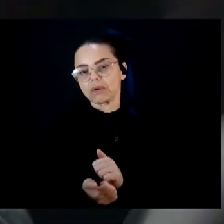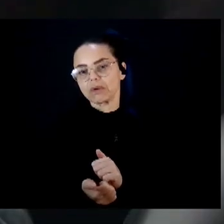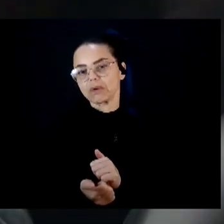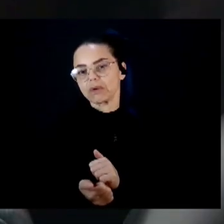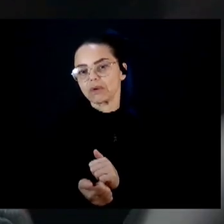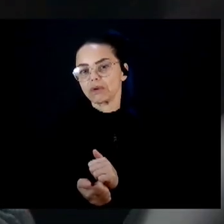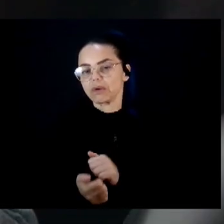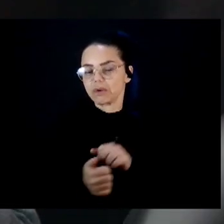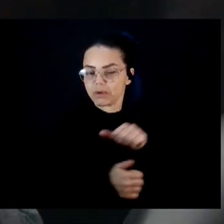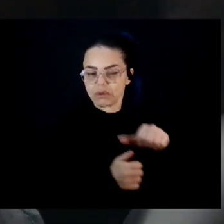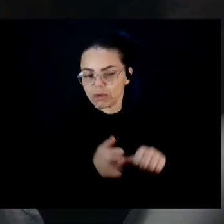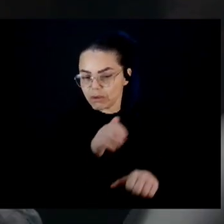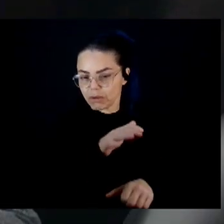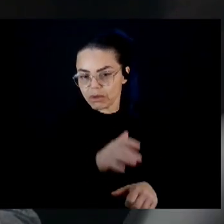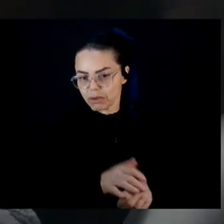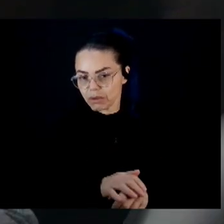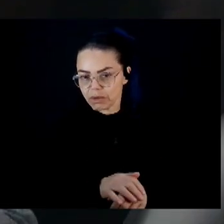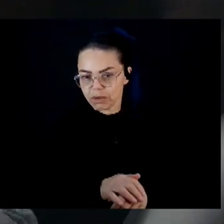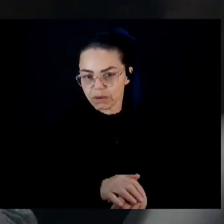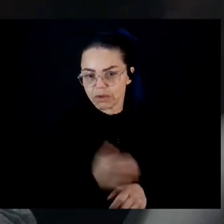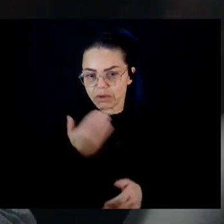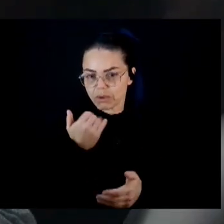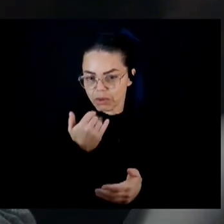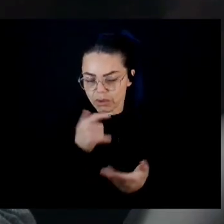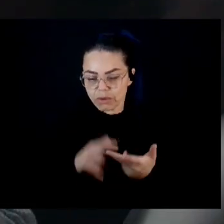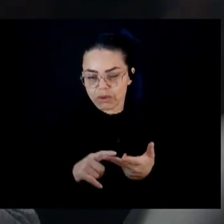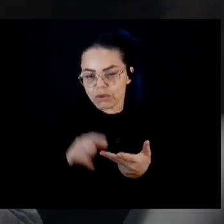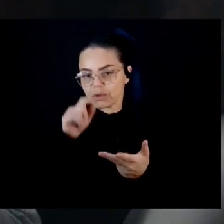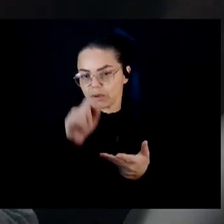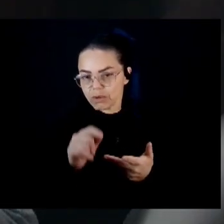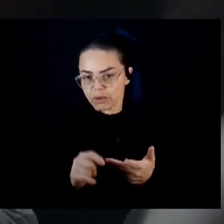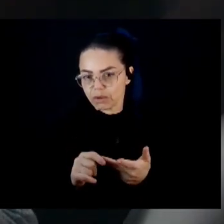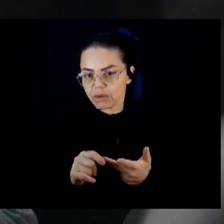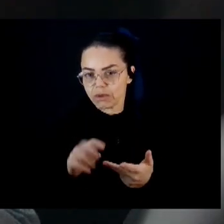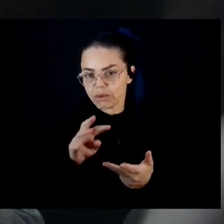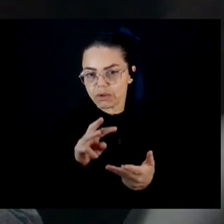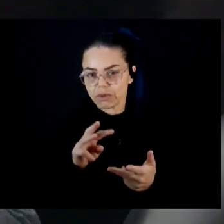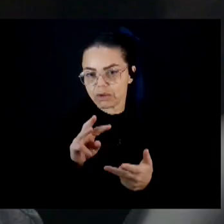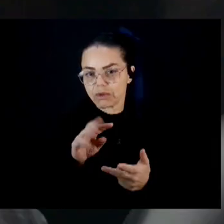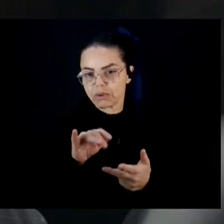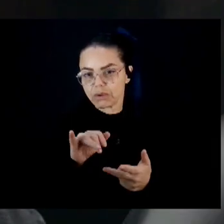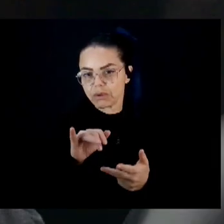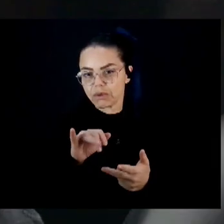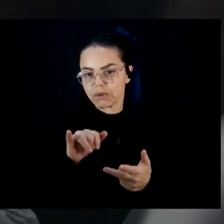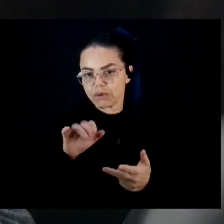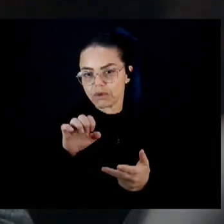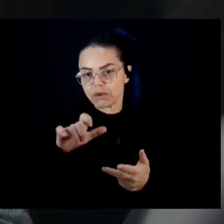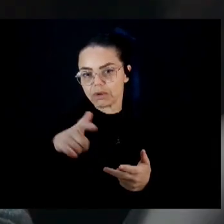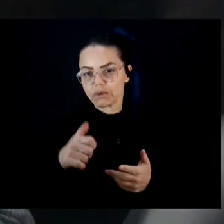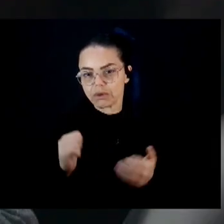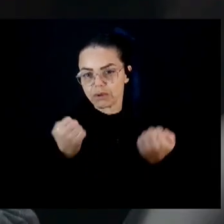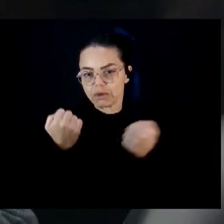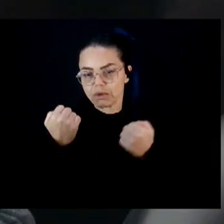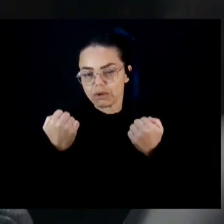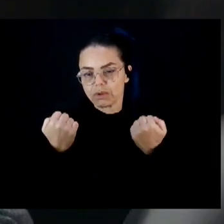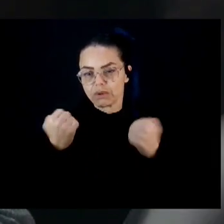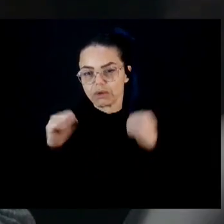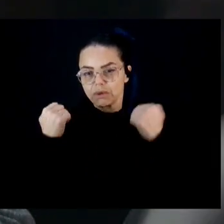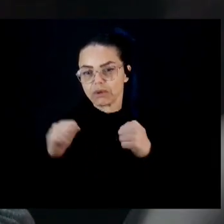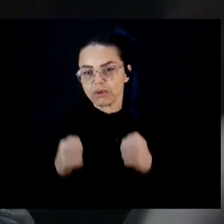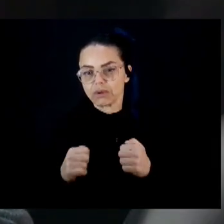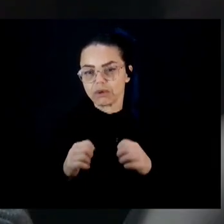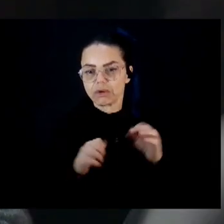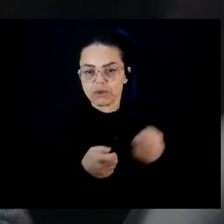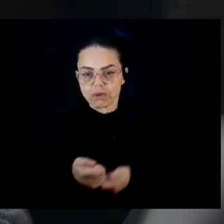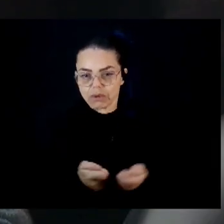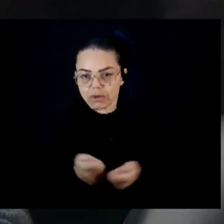pouquinho, falar, olha só, vamos colocar um pouco de comida, vamos colocar um pouco de whey e treino aqui, regular esse intestino e vamos tentar evitar